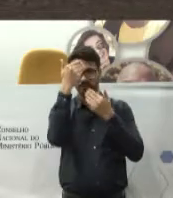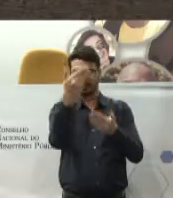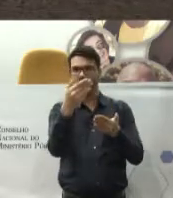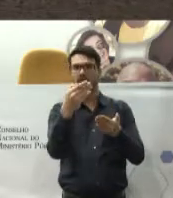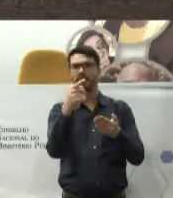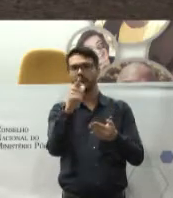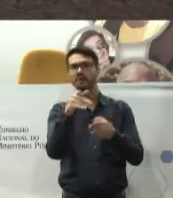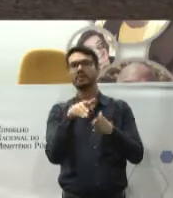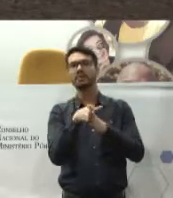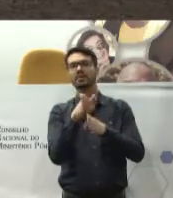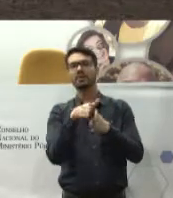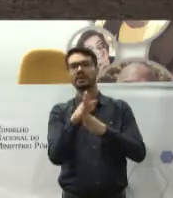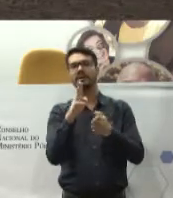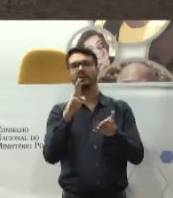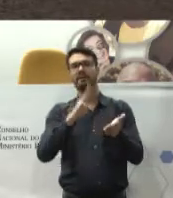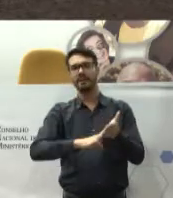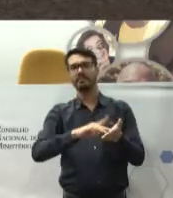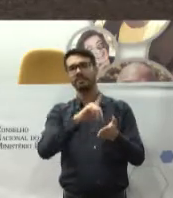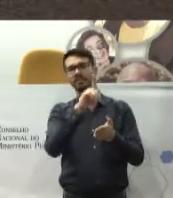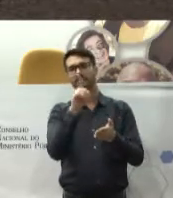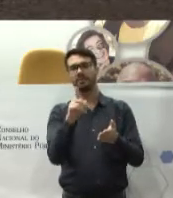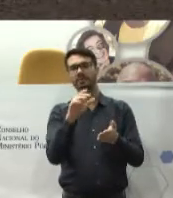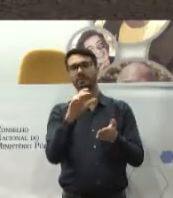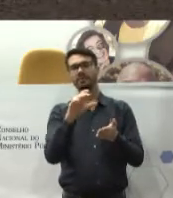conselheiro do CNMP, que foi um dos